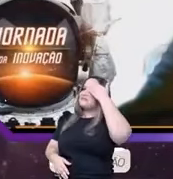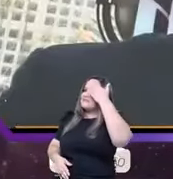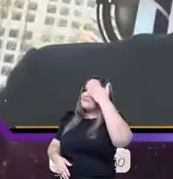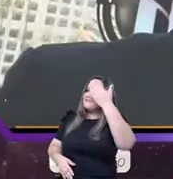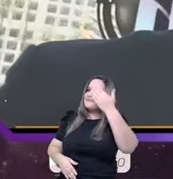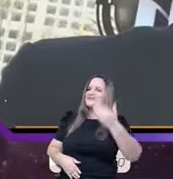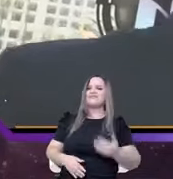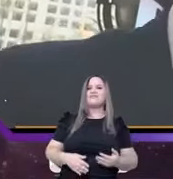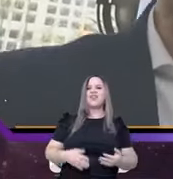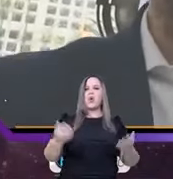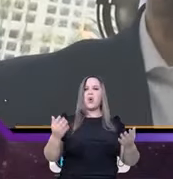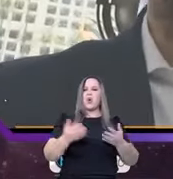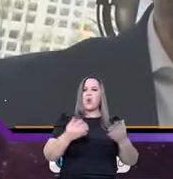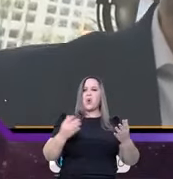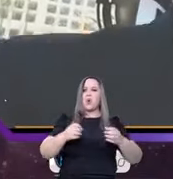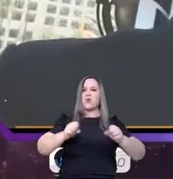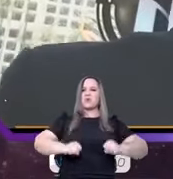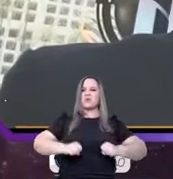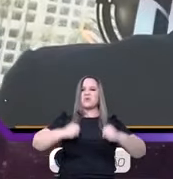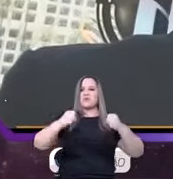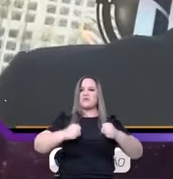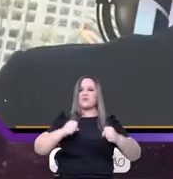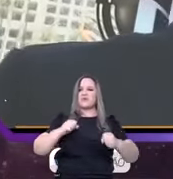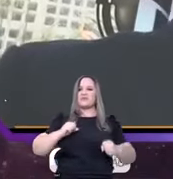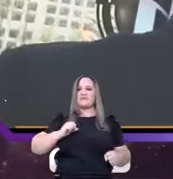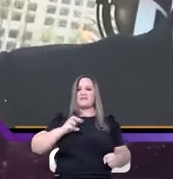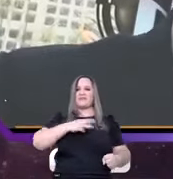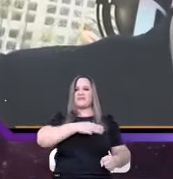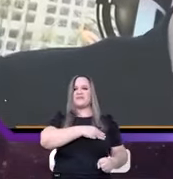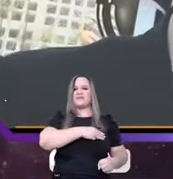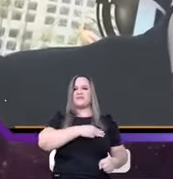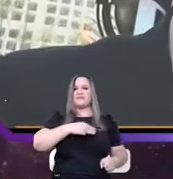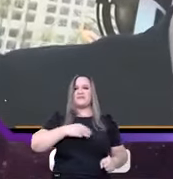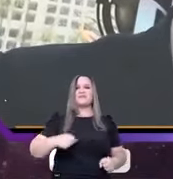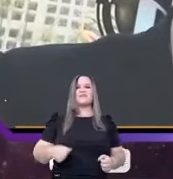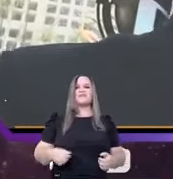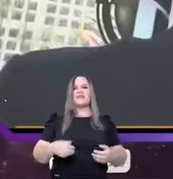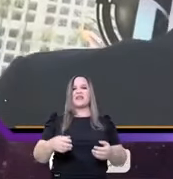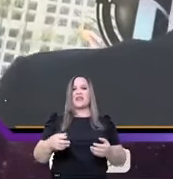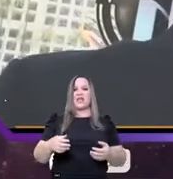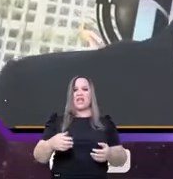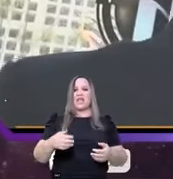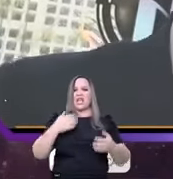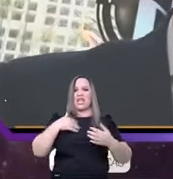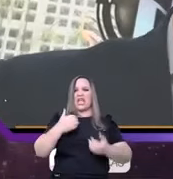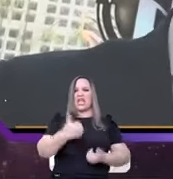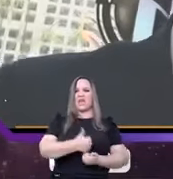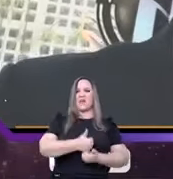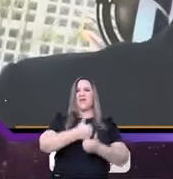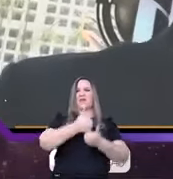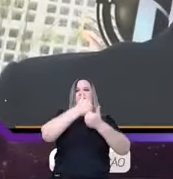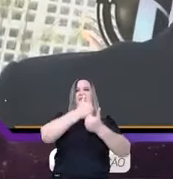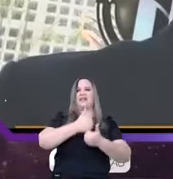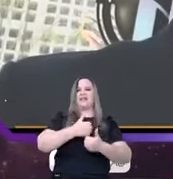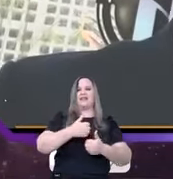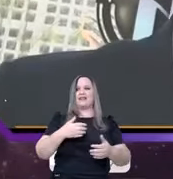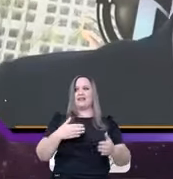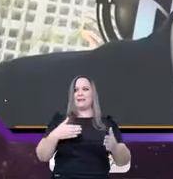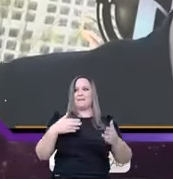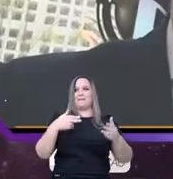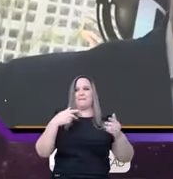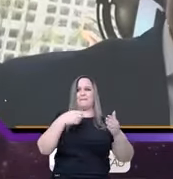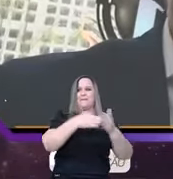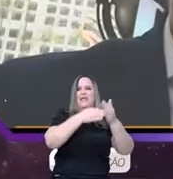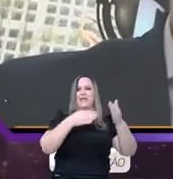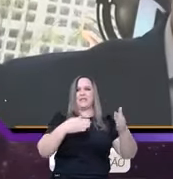nem defesa, nem Ministério Público suscitaram minha suspeição, meu impedimento, porque a gente já teve